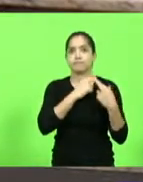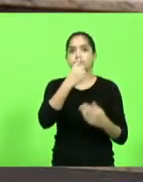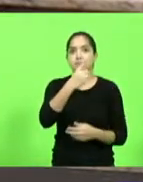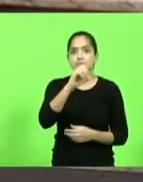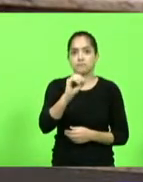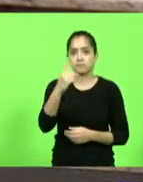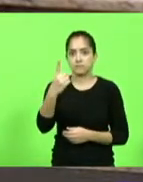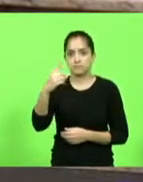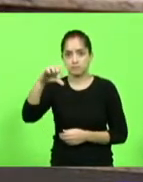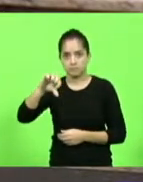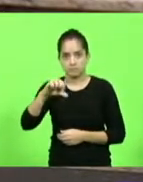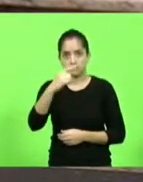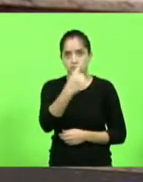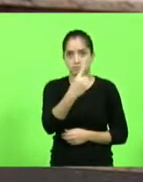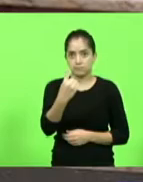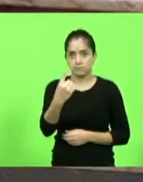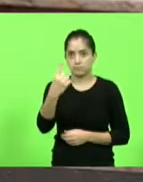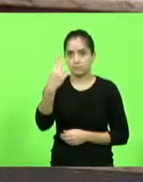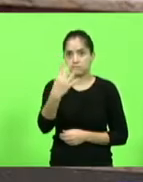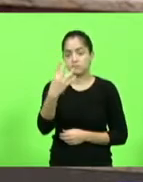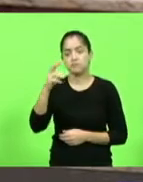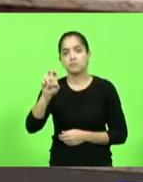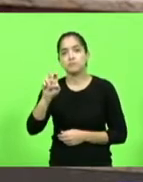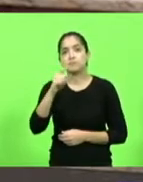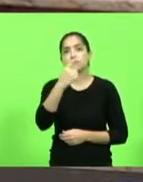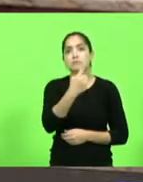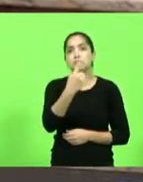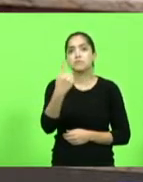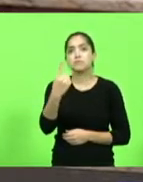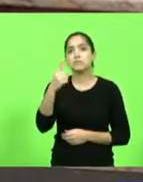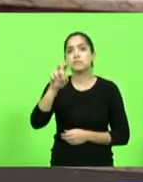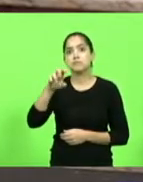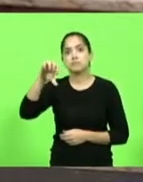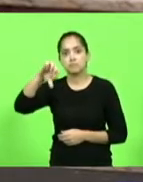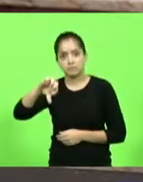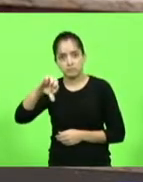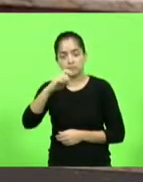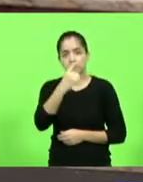1119, 1145 a 1159 e